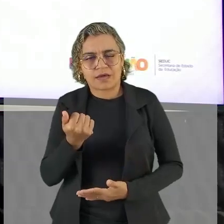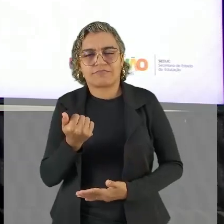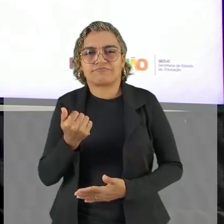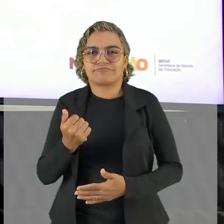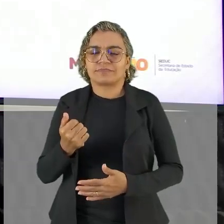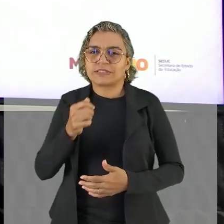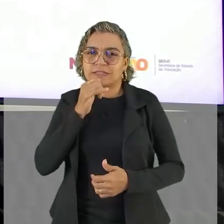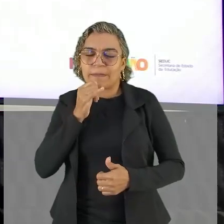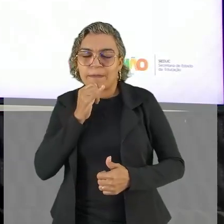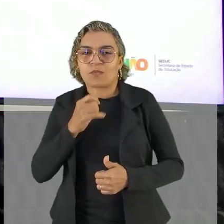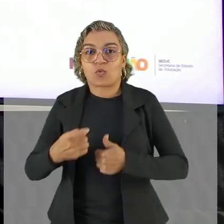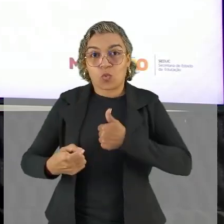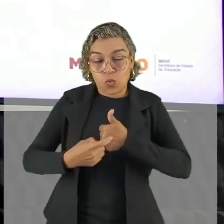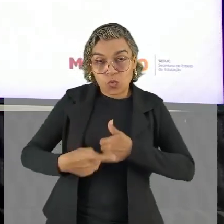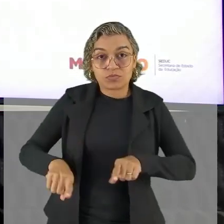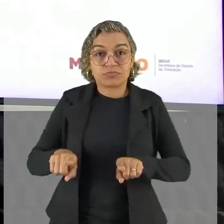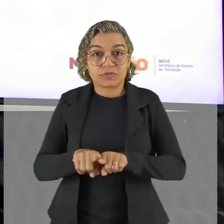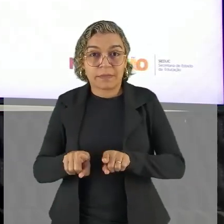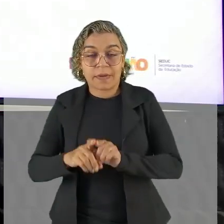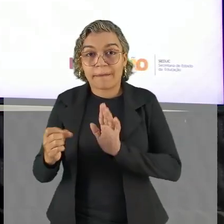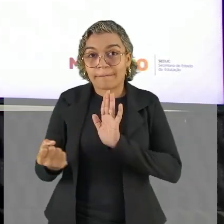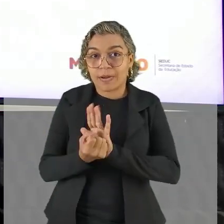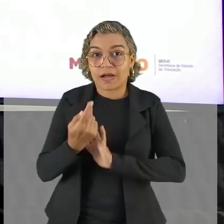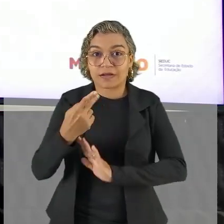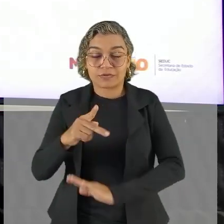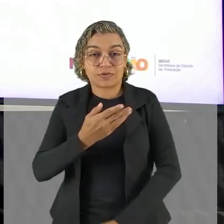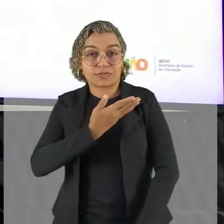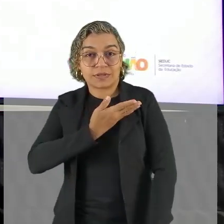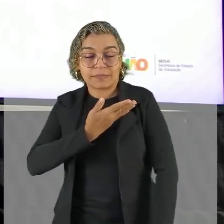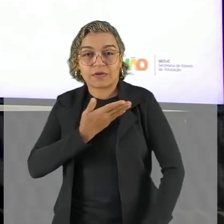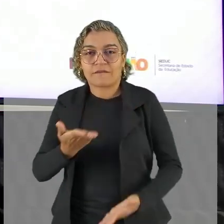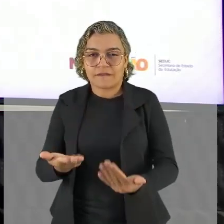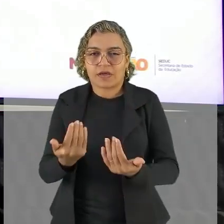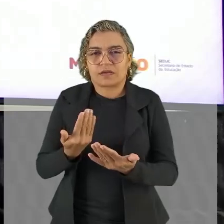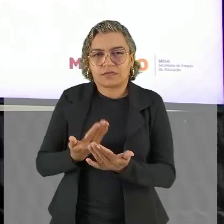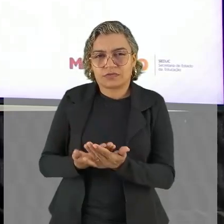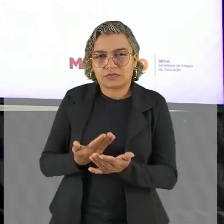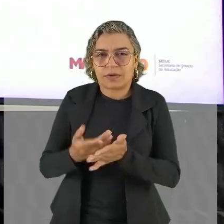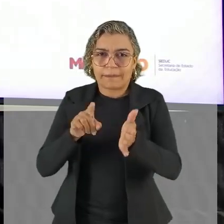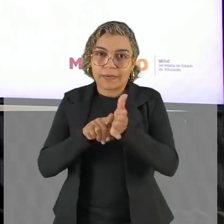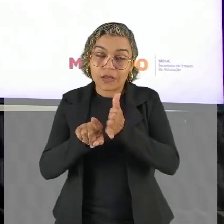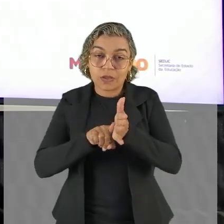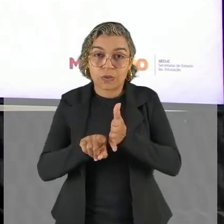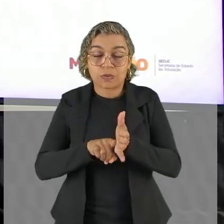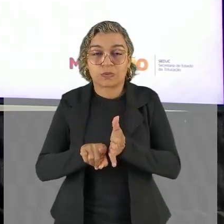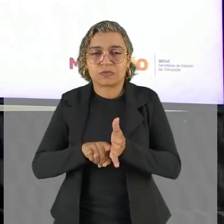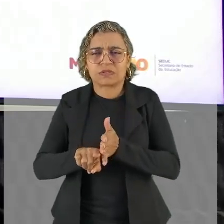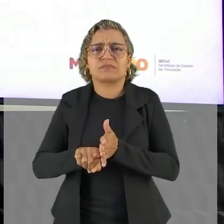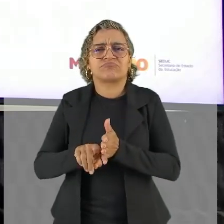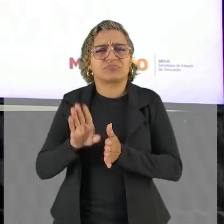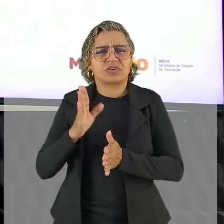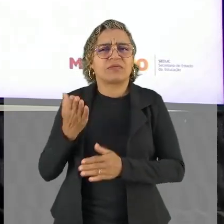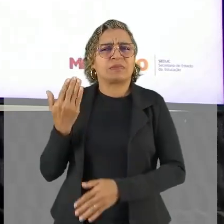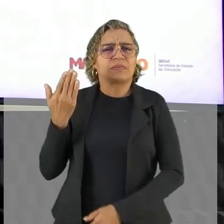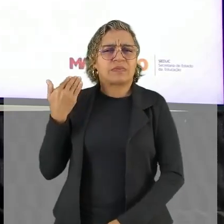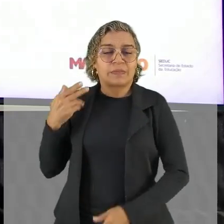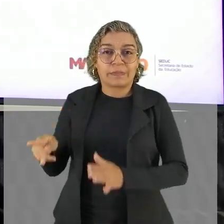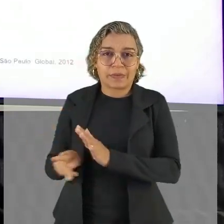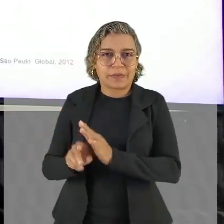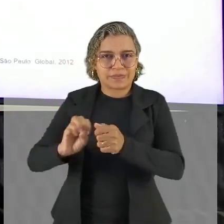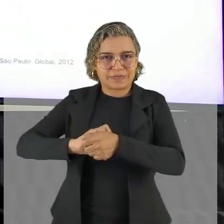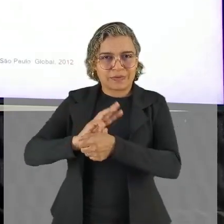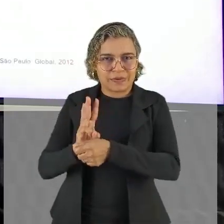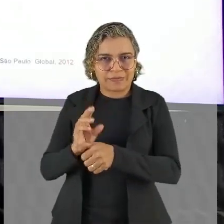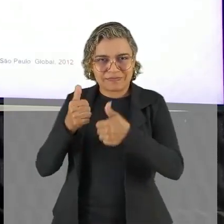Vamos estudar as questões de vestibulares antigos, né? Mas da UEMA, tá